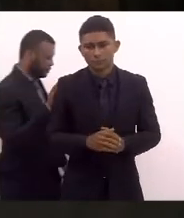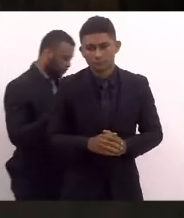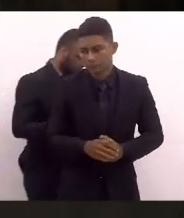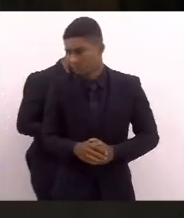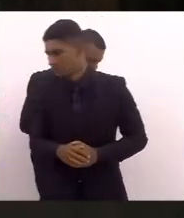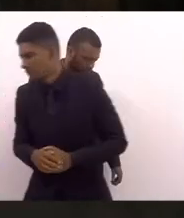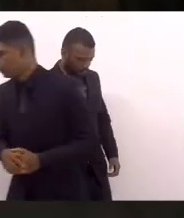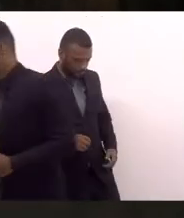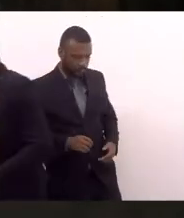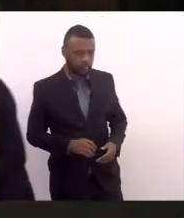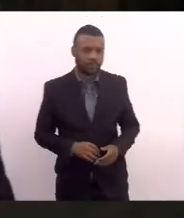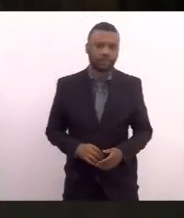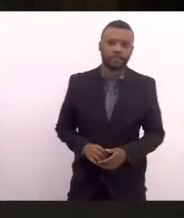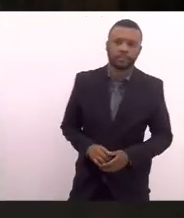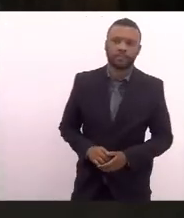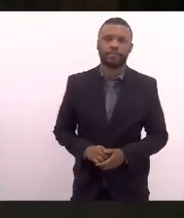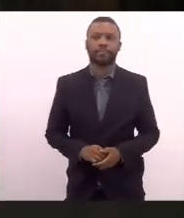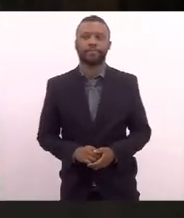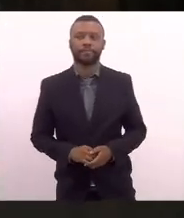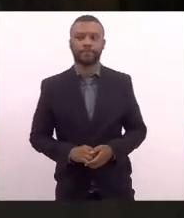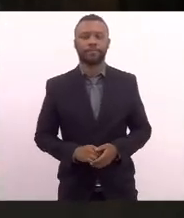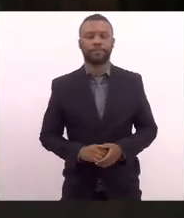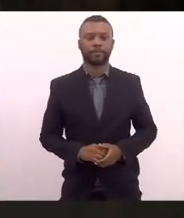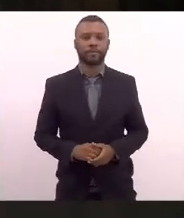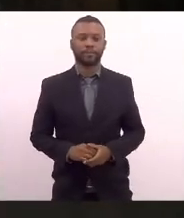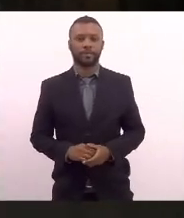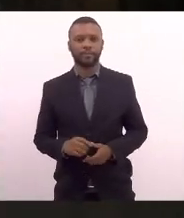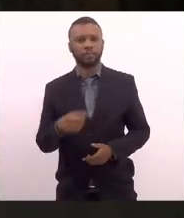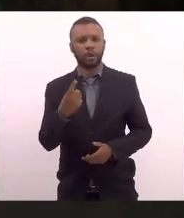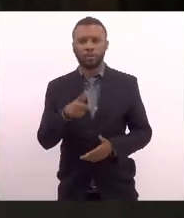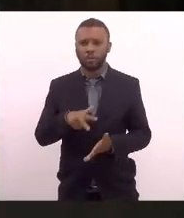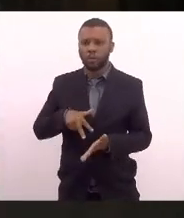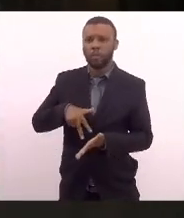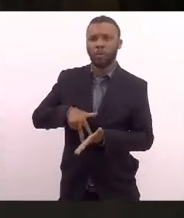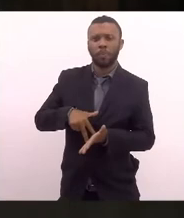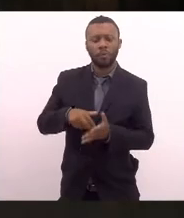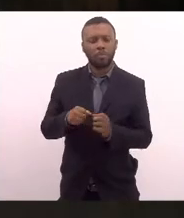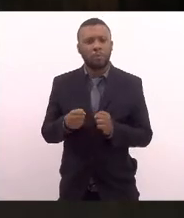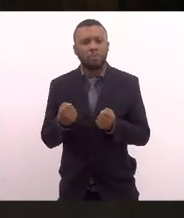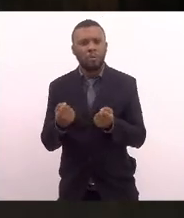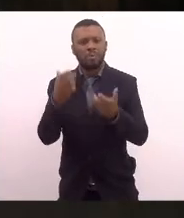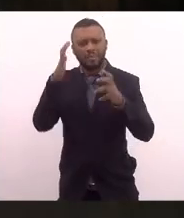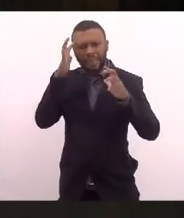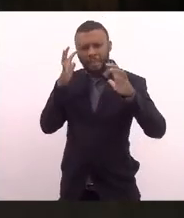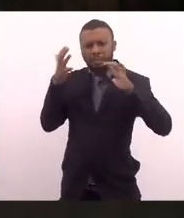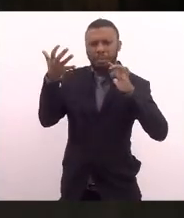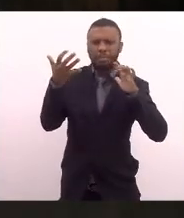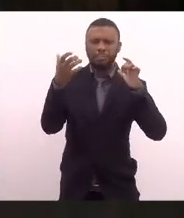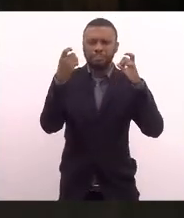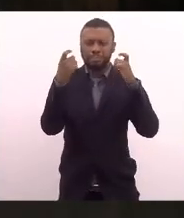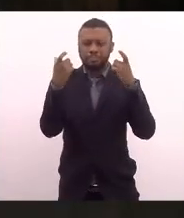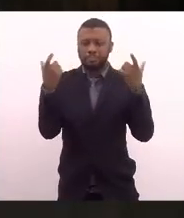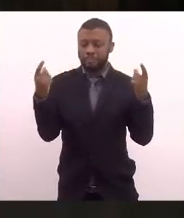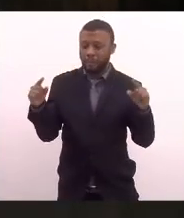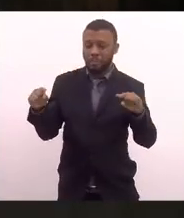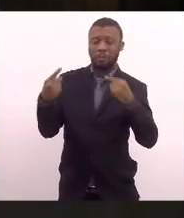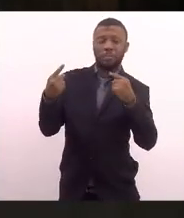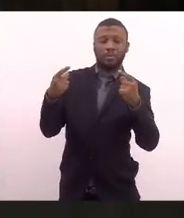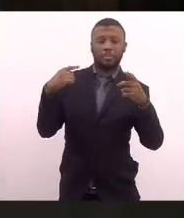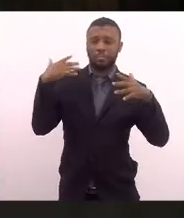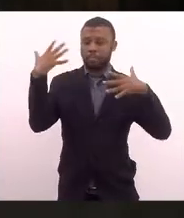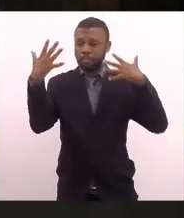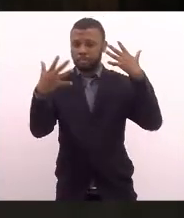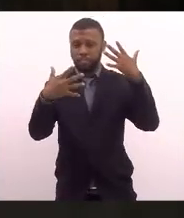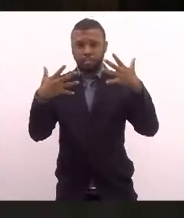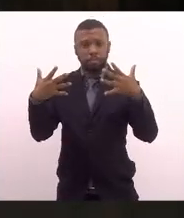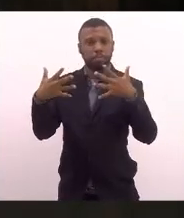sucumbimos. Ainda diante das adversidades, nós estamos à frente e nós permanecemos. Nós sabemos